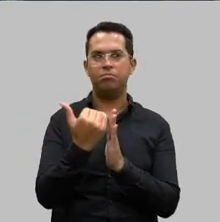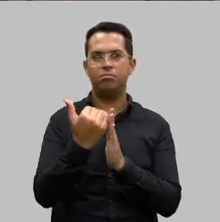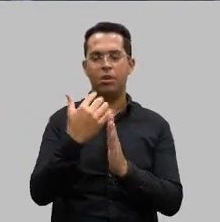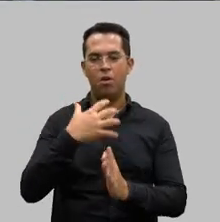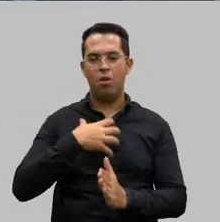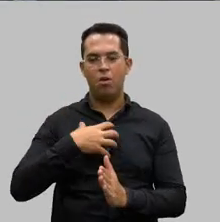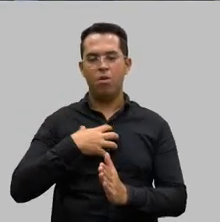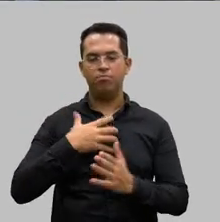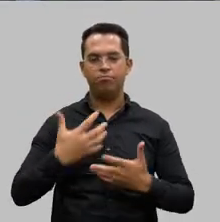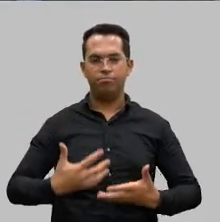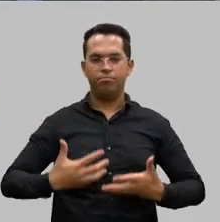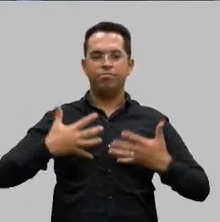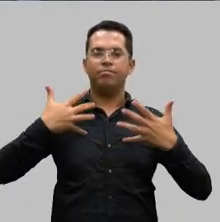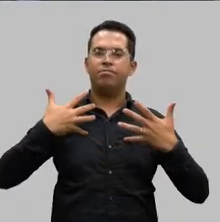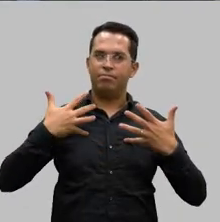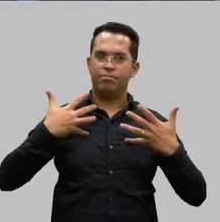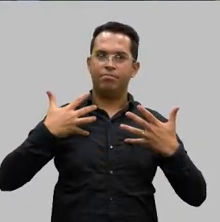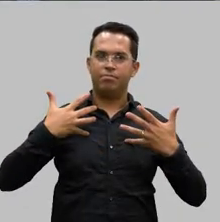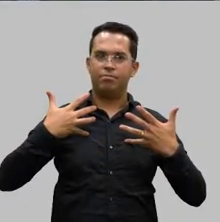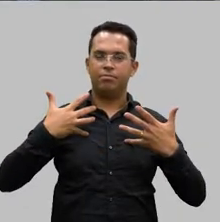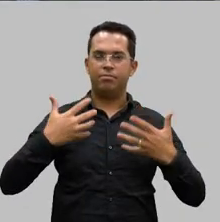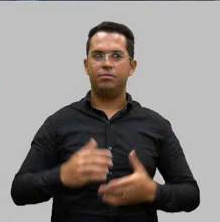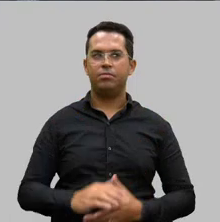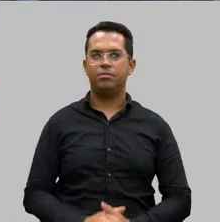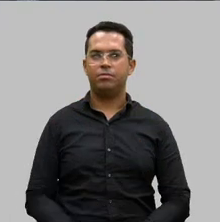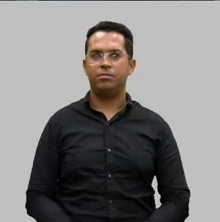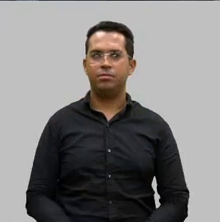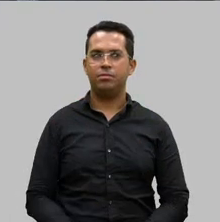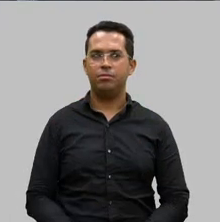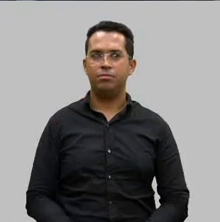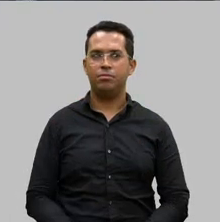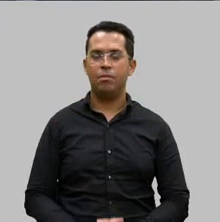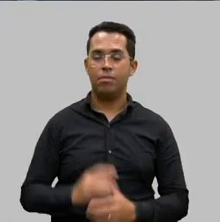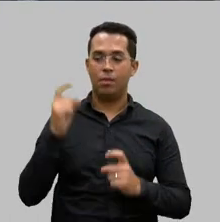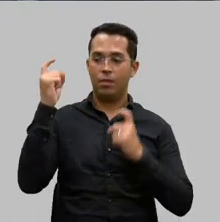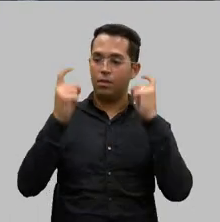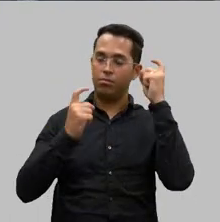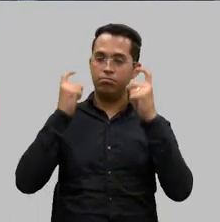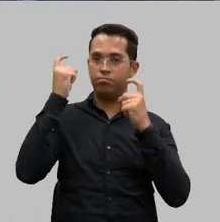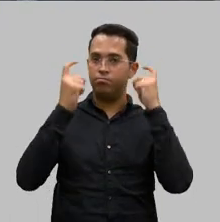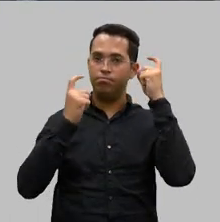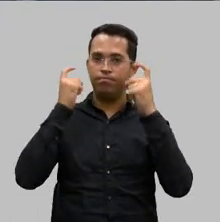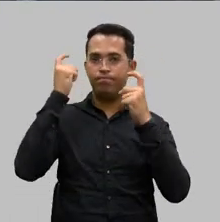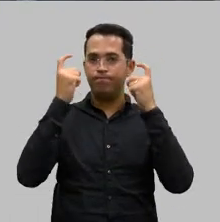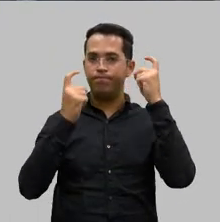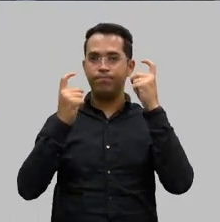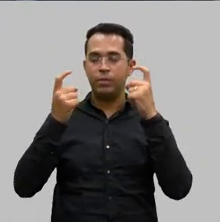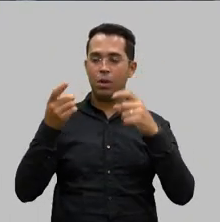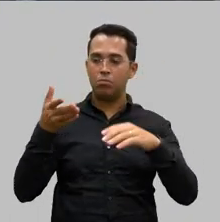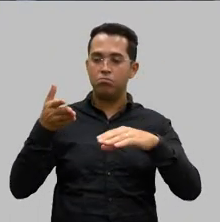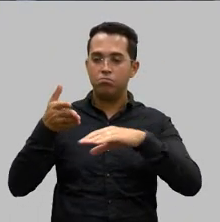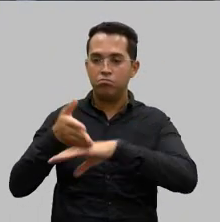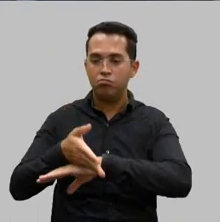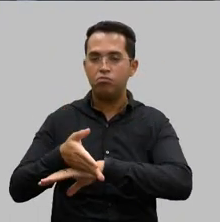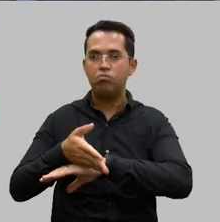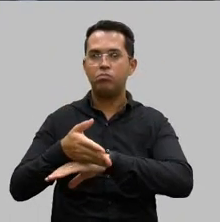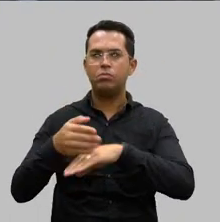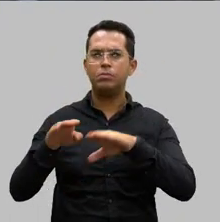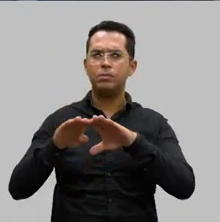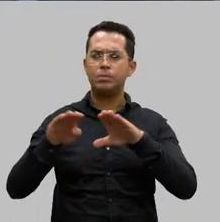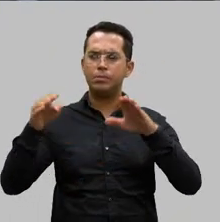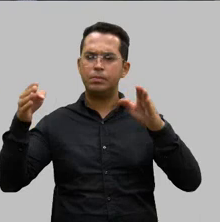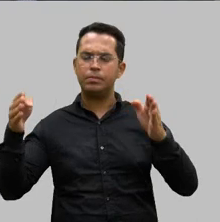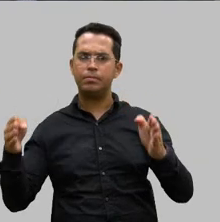Como se fazem tanto mas a minha maior preocupação é quando vocês analisam aí a questão estatística do